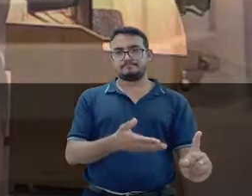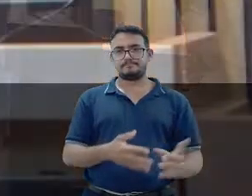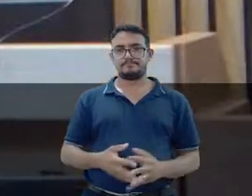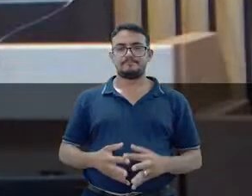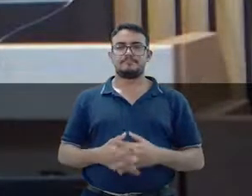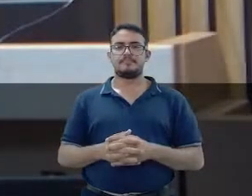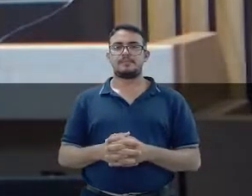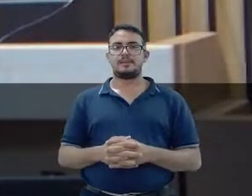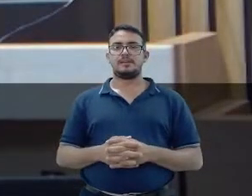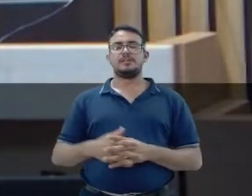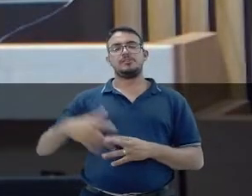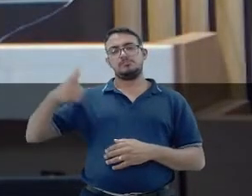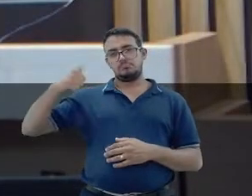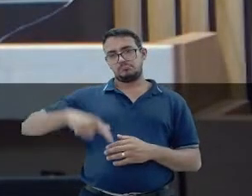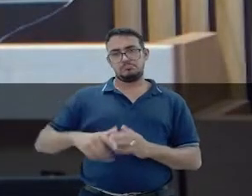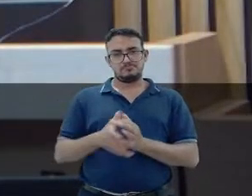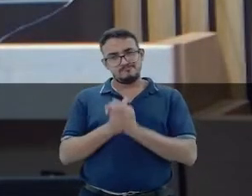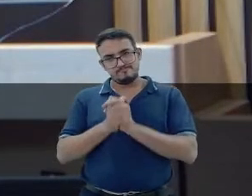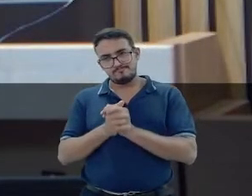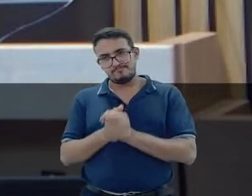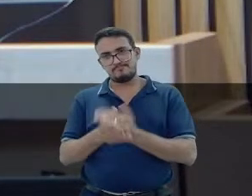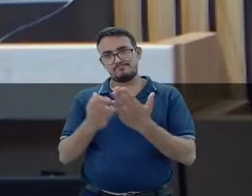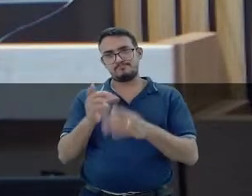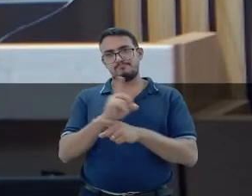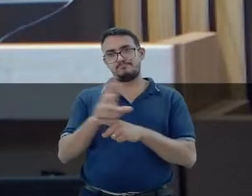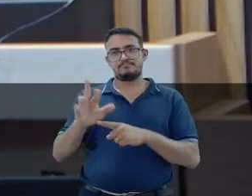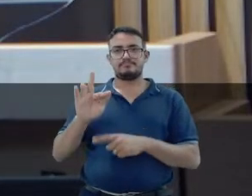Novamente, nossa saudação, doutor Fernando.